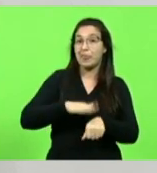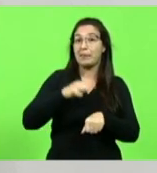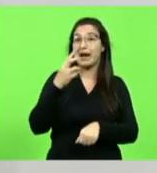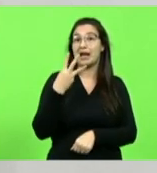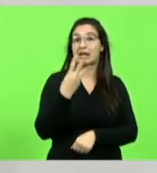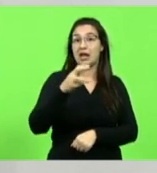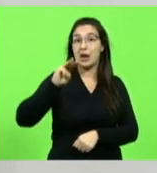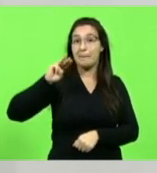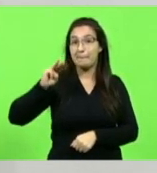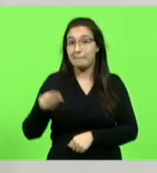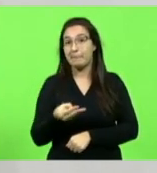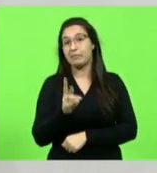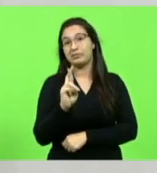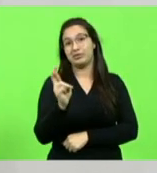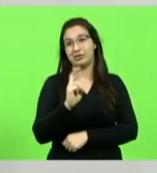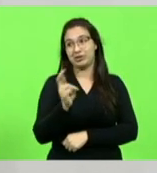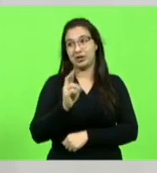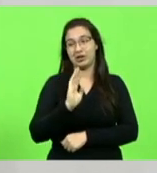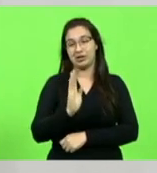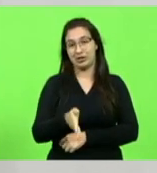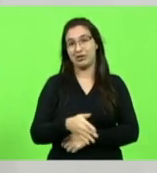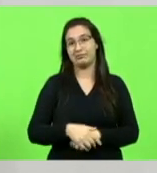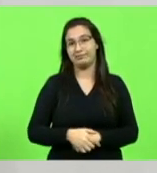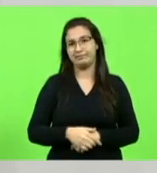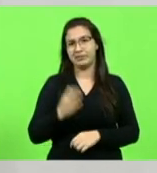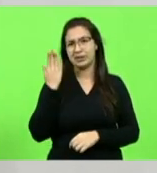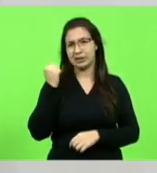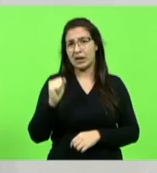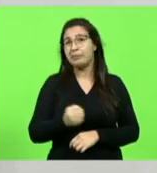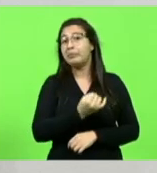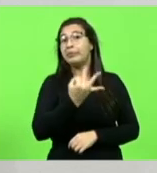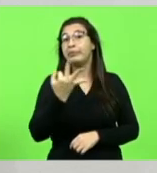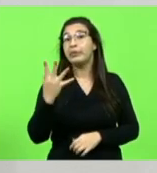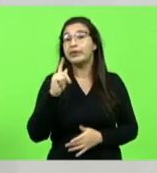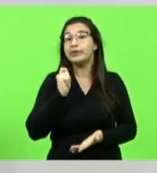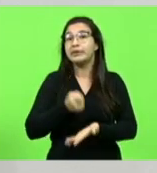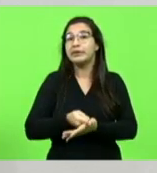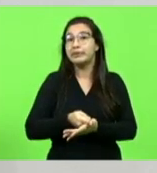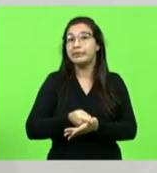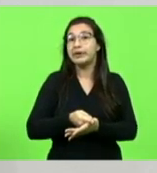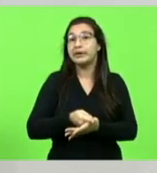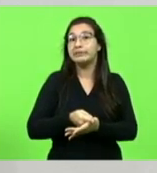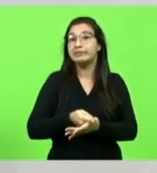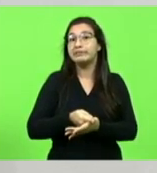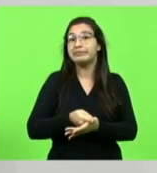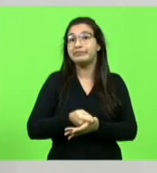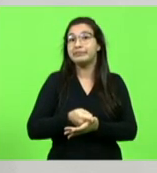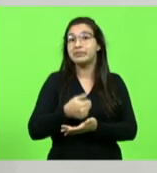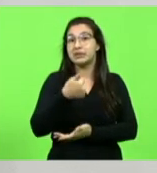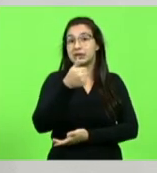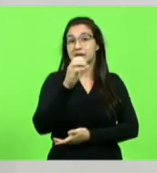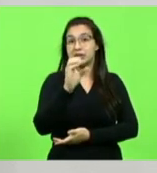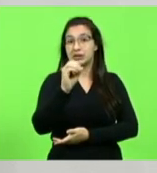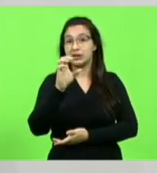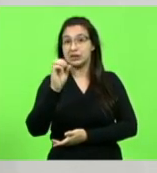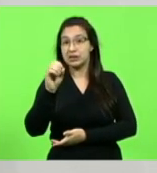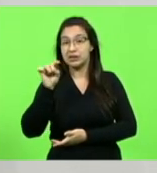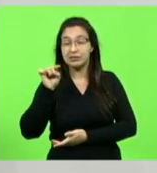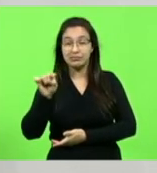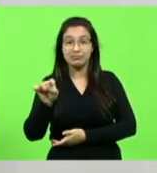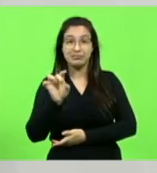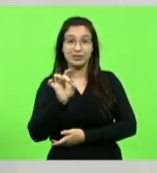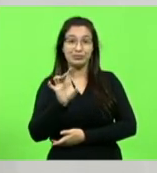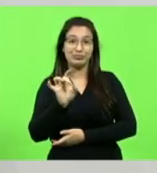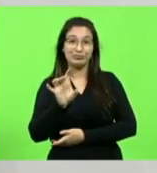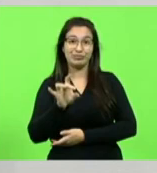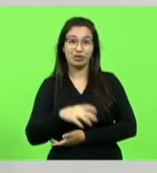de reais. Sabe quantas multas pagaram até agora? 100 mil reais. Cerca